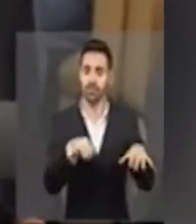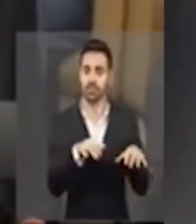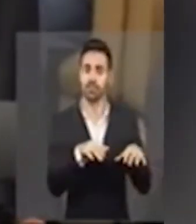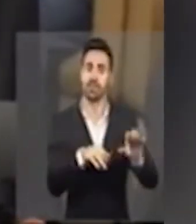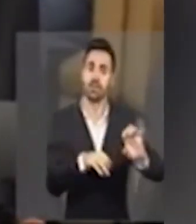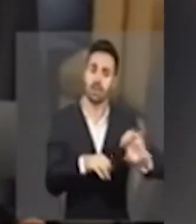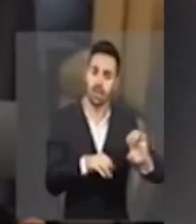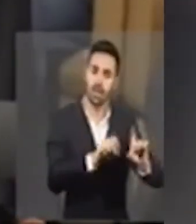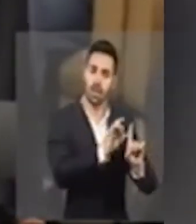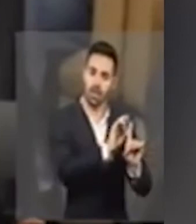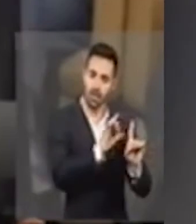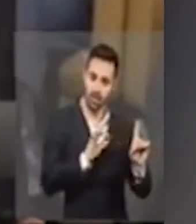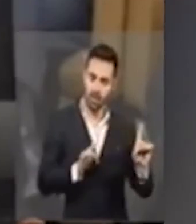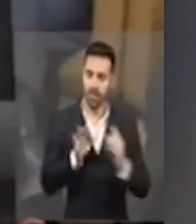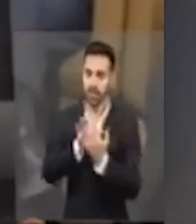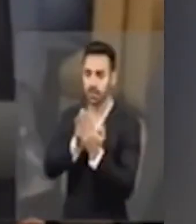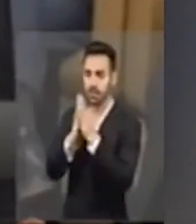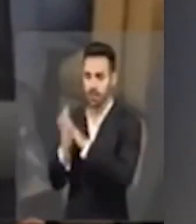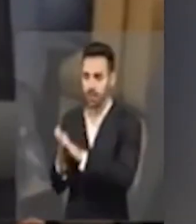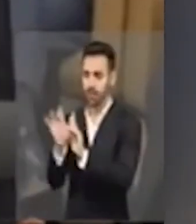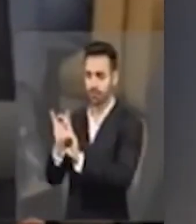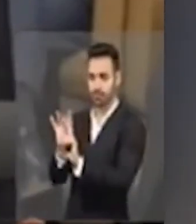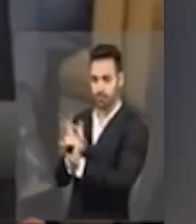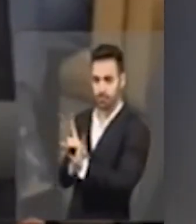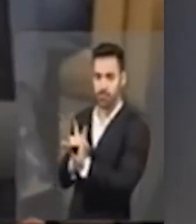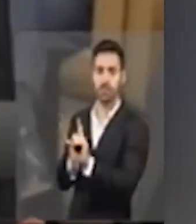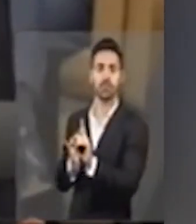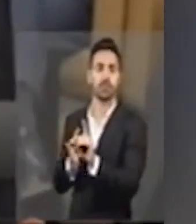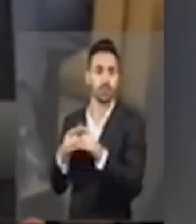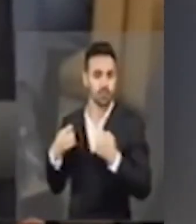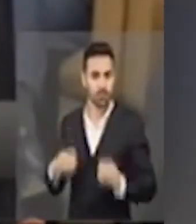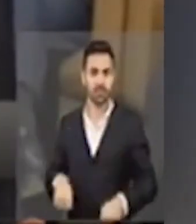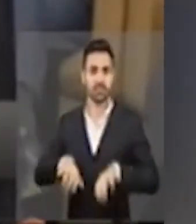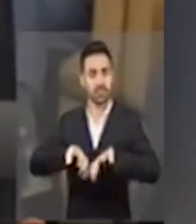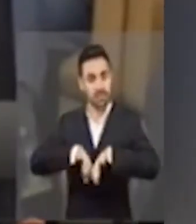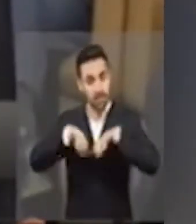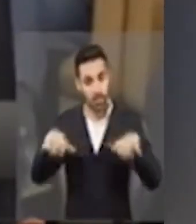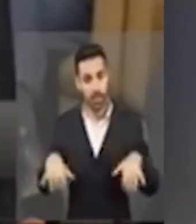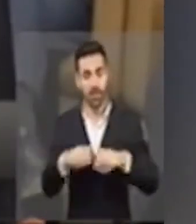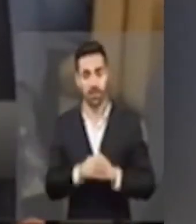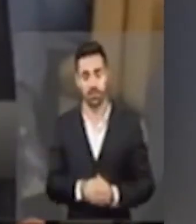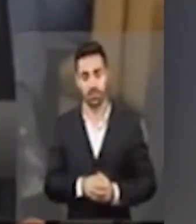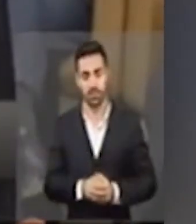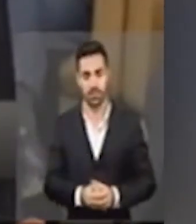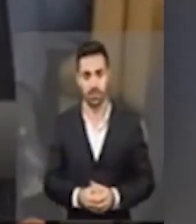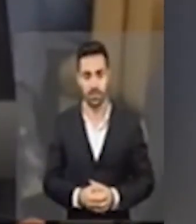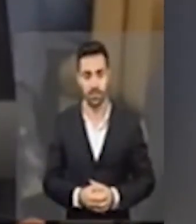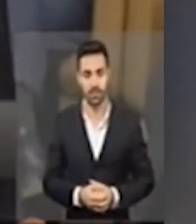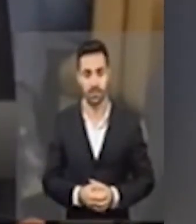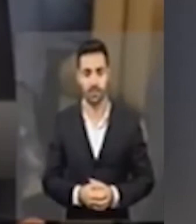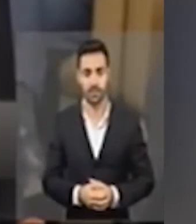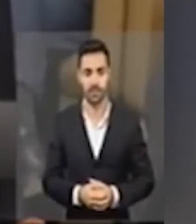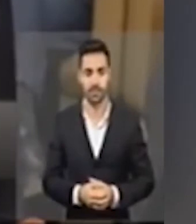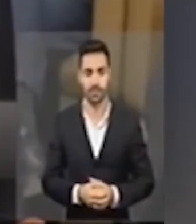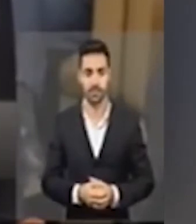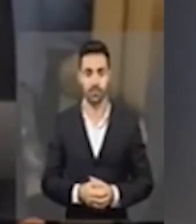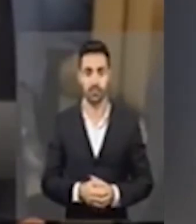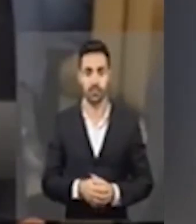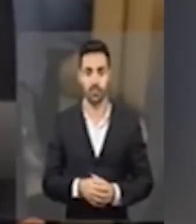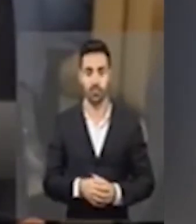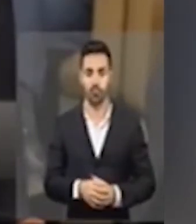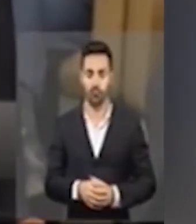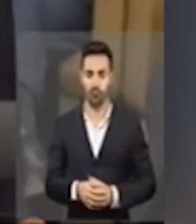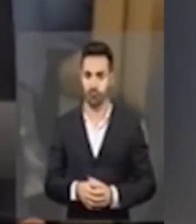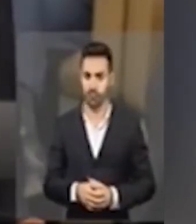como motivações para os crimes que são cometidos pessoas lgbt em relação a